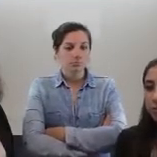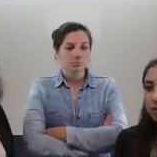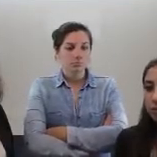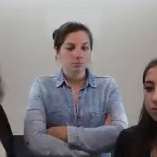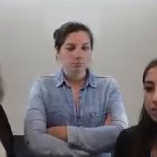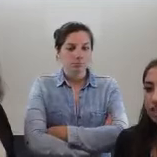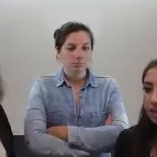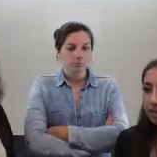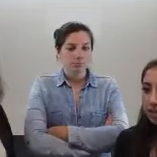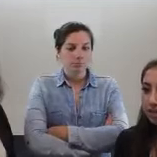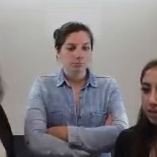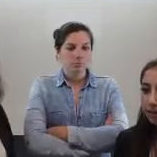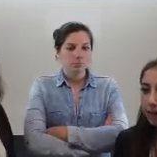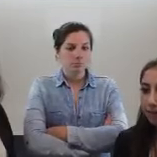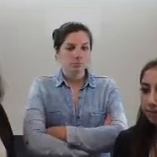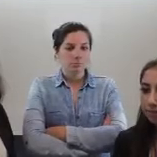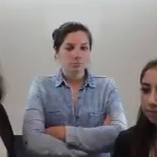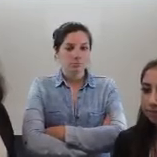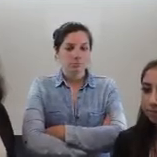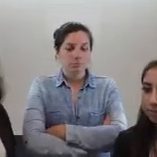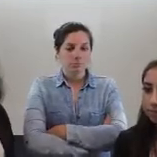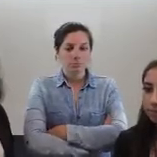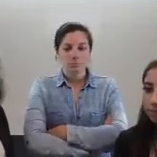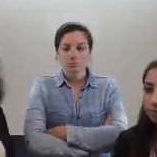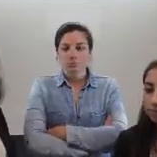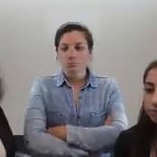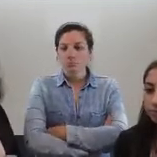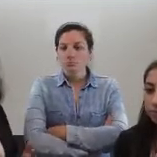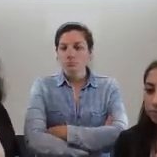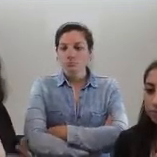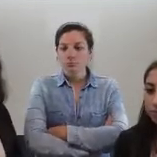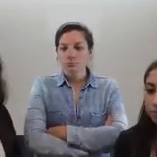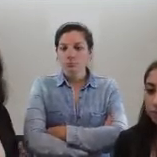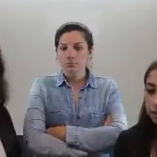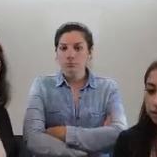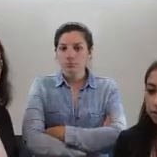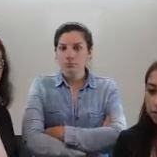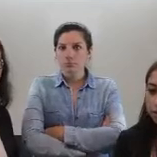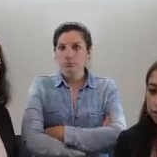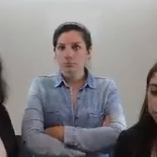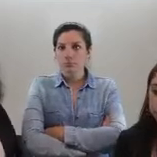pastinha salvo que vocês acharem interessante, né? Não só por isso, tá? A gente tá dando aqui umas orientações de como